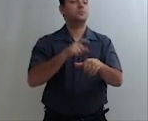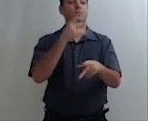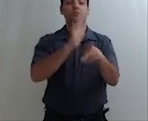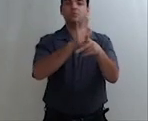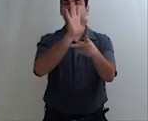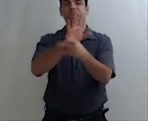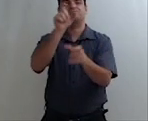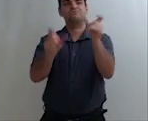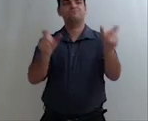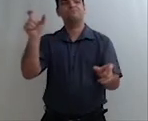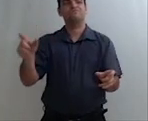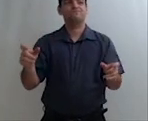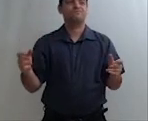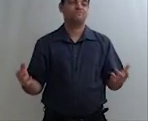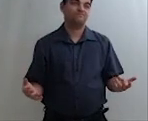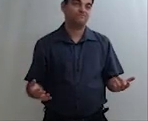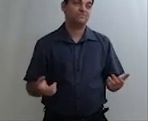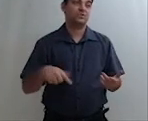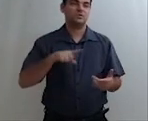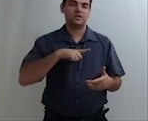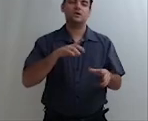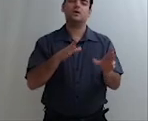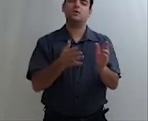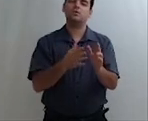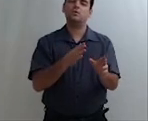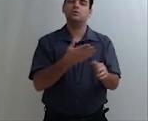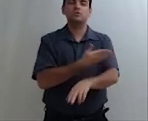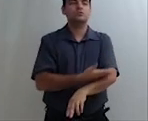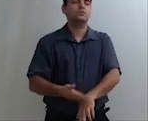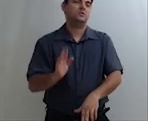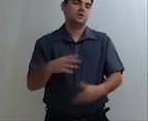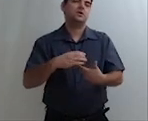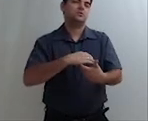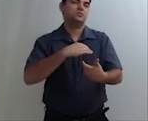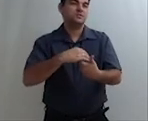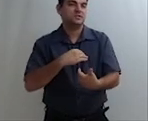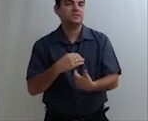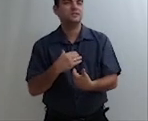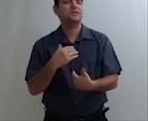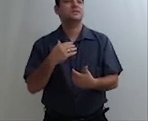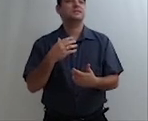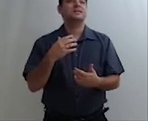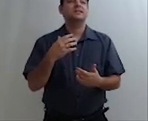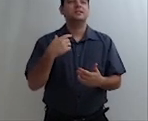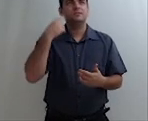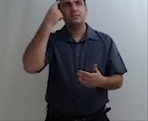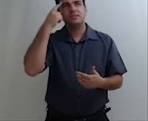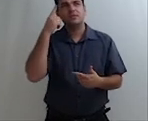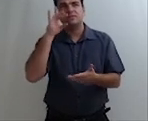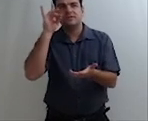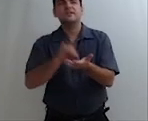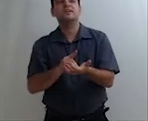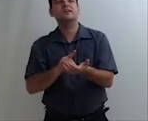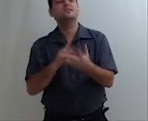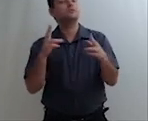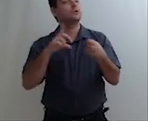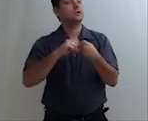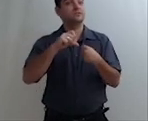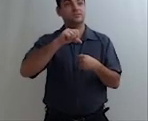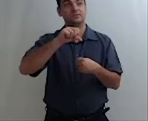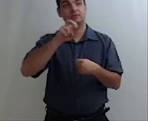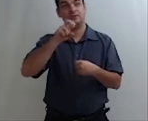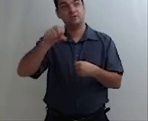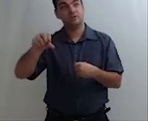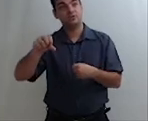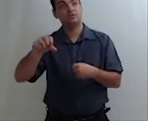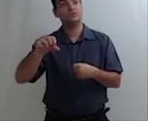Insta consignar a orientação de longa data adotada para essa turma no sentido que a análise da circunstâncias judiciais do artigo 59 não atribui